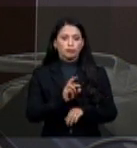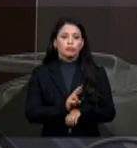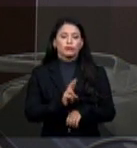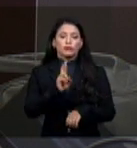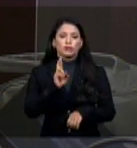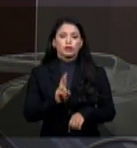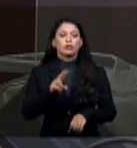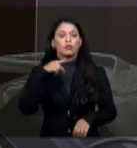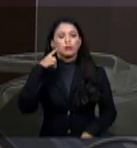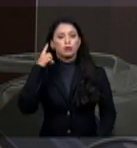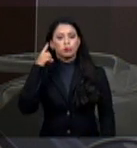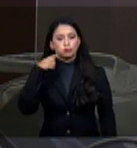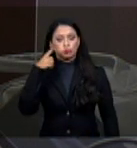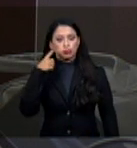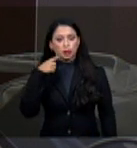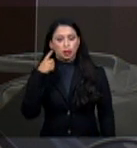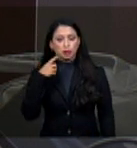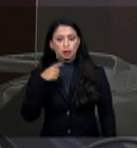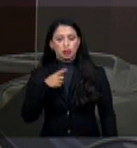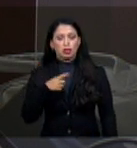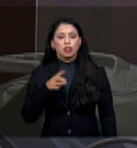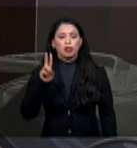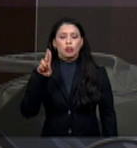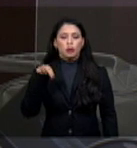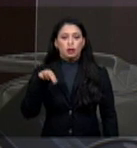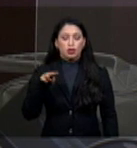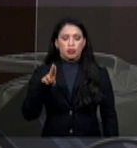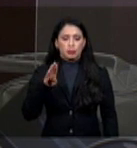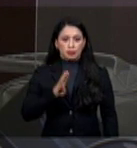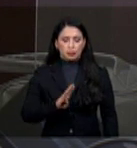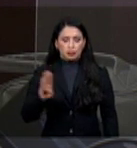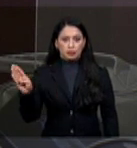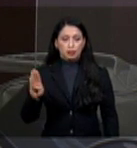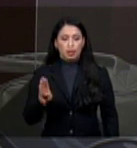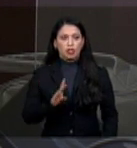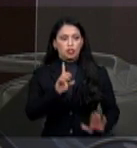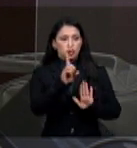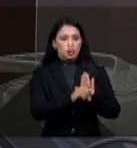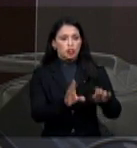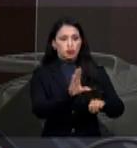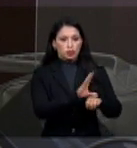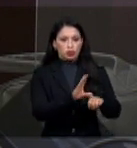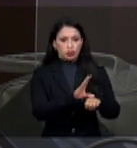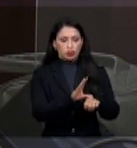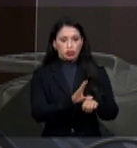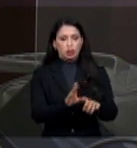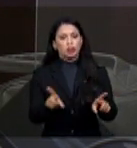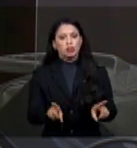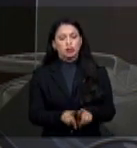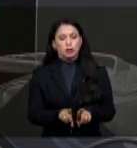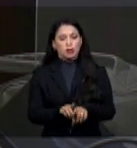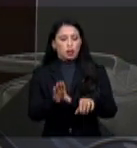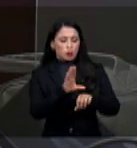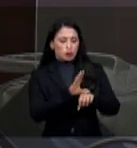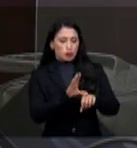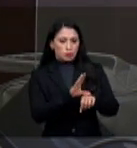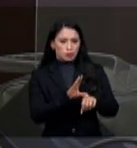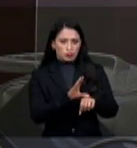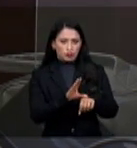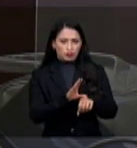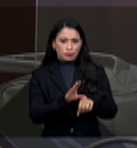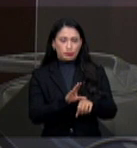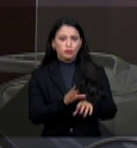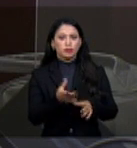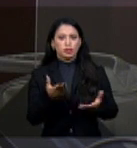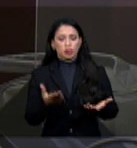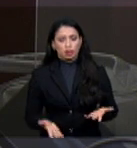de Brasília, a minha linha de pesquisa é na área de Direito Constitucional. Também desenvolvo pesquisas na área do Direito Constitucional com ênfase no